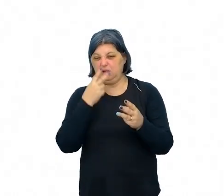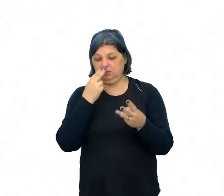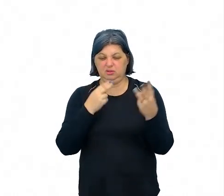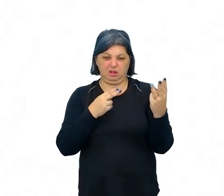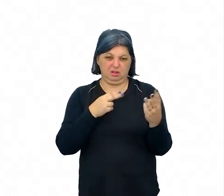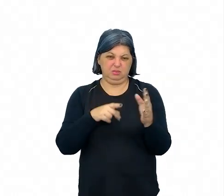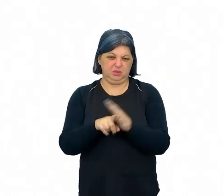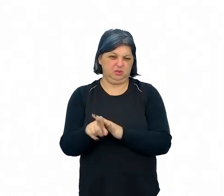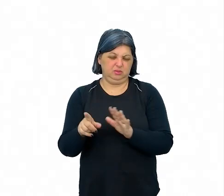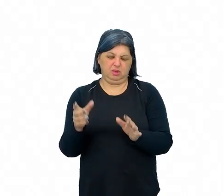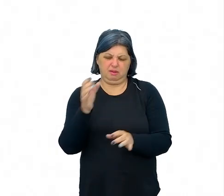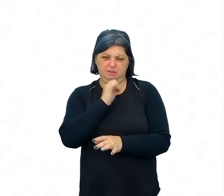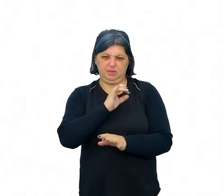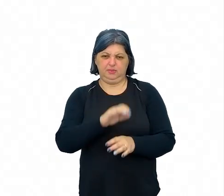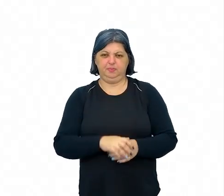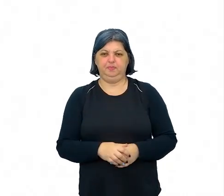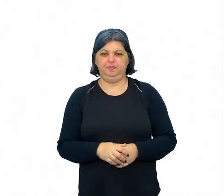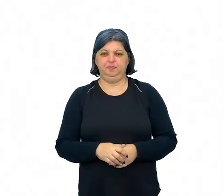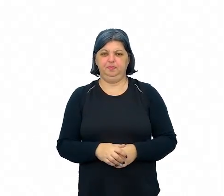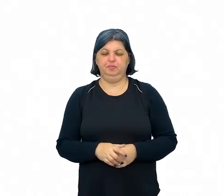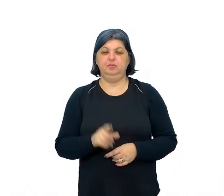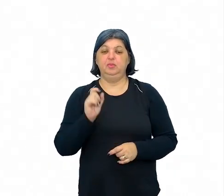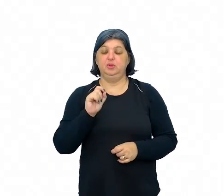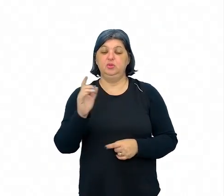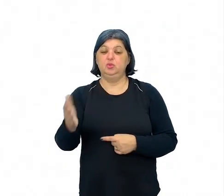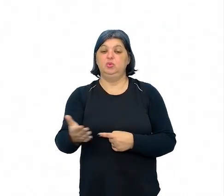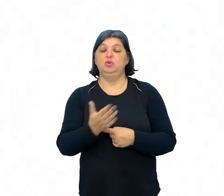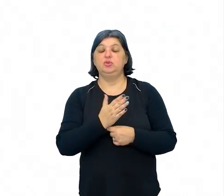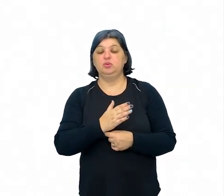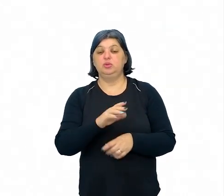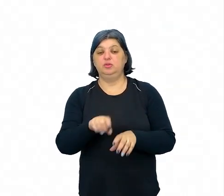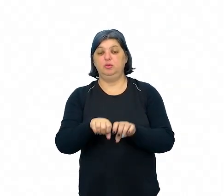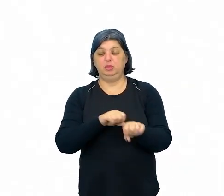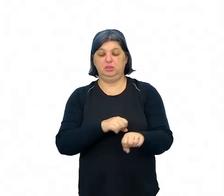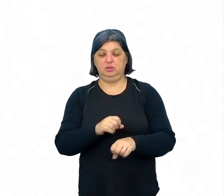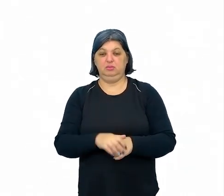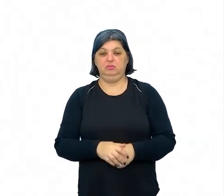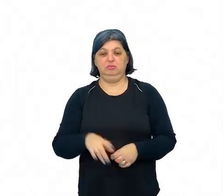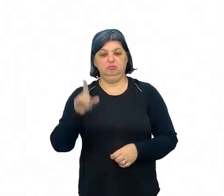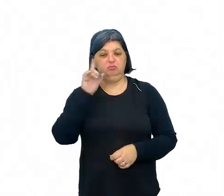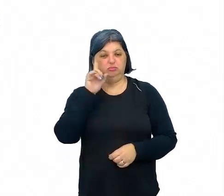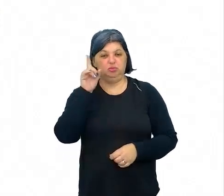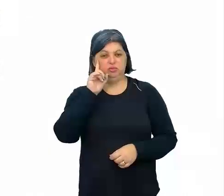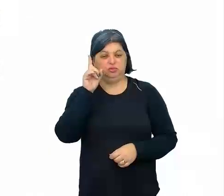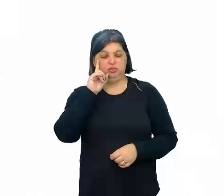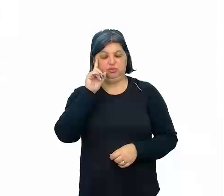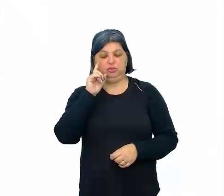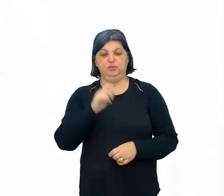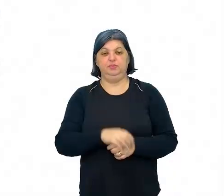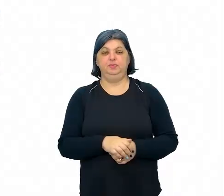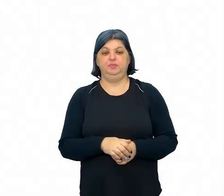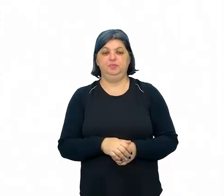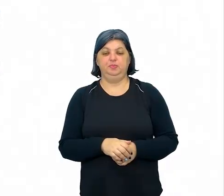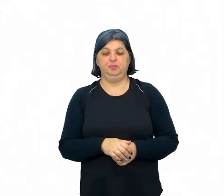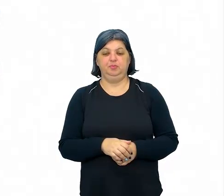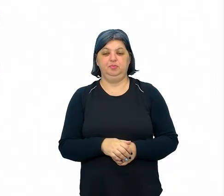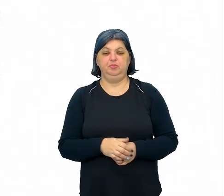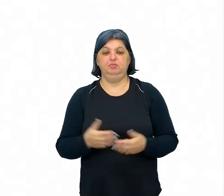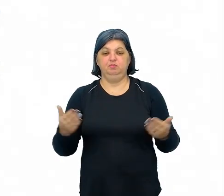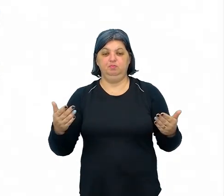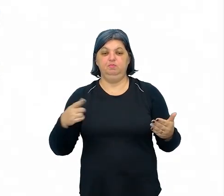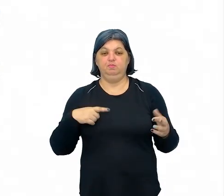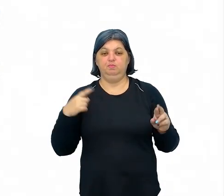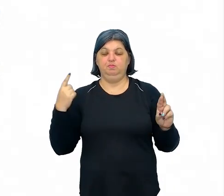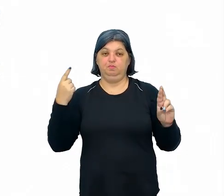para responder, muito breve, que isso nos ajuda aí nas formações, né? No direcionamento das formações. Aqui a gente deixa